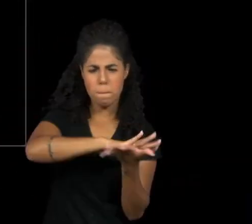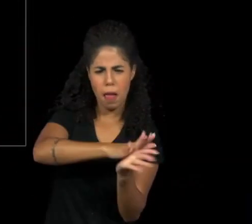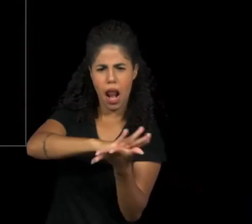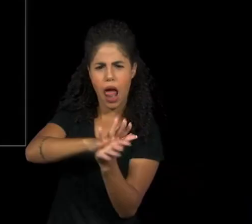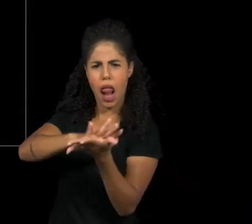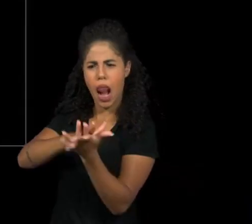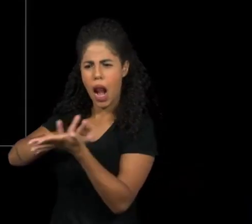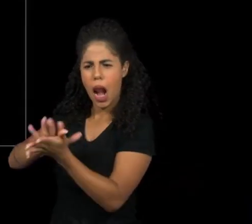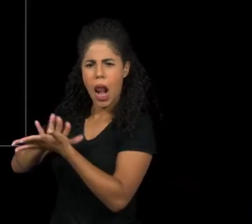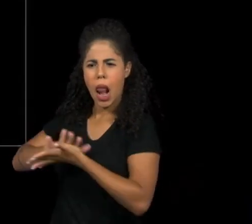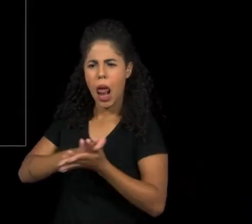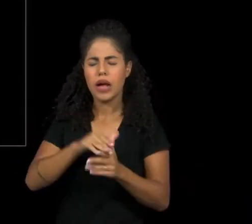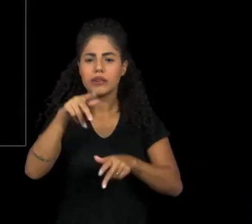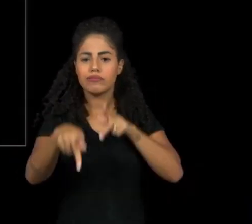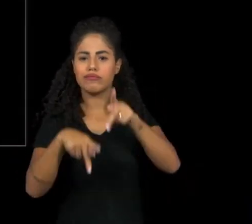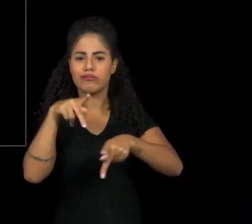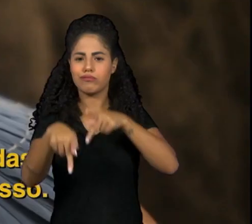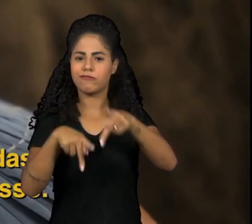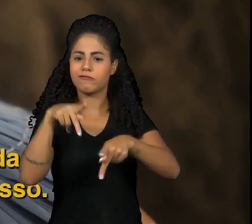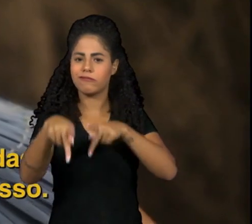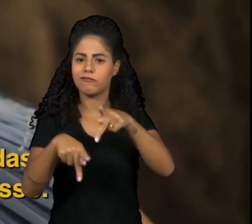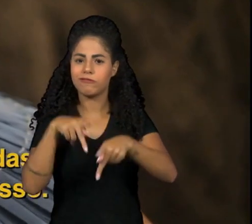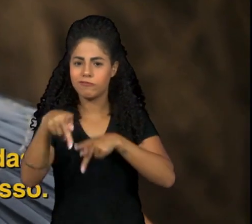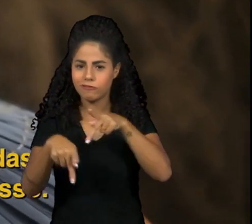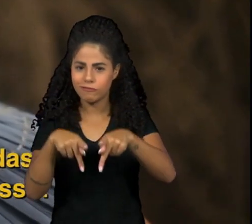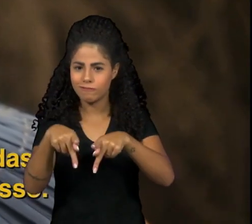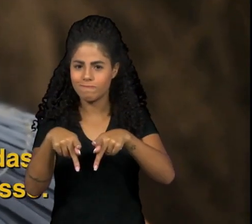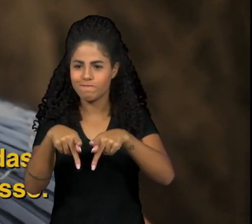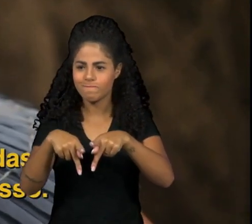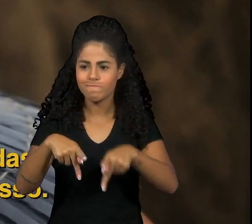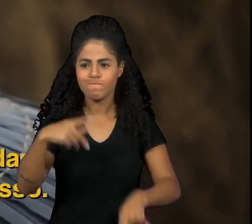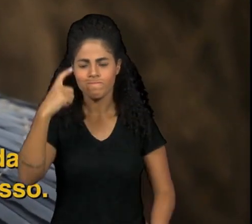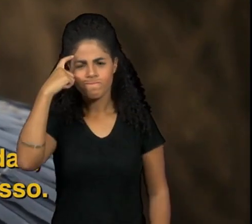indígenas, vítimas do garimpo ilegal.